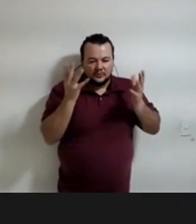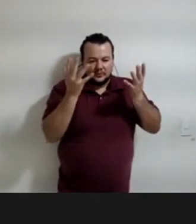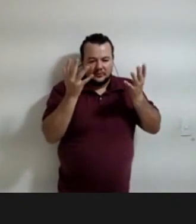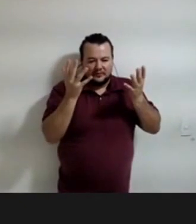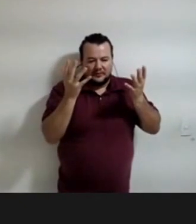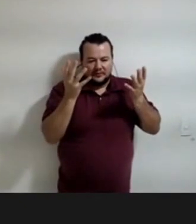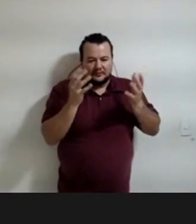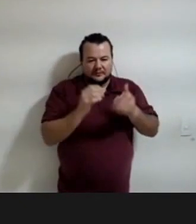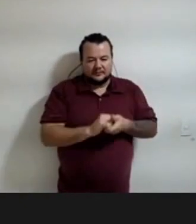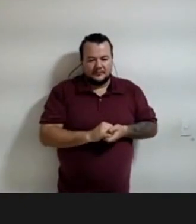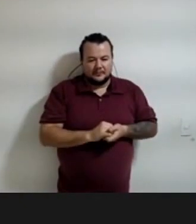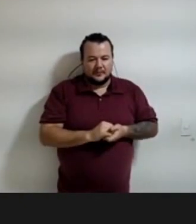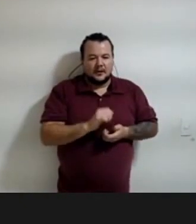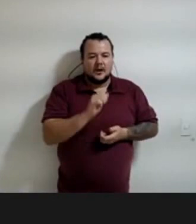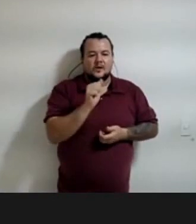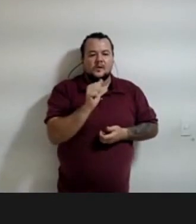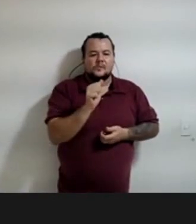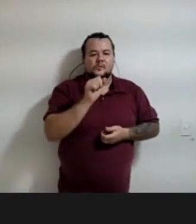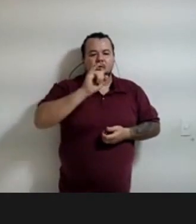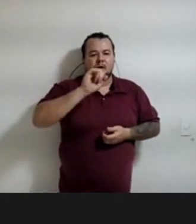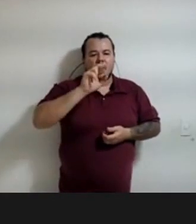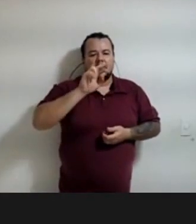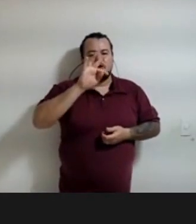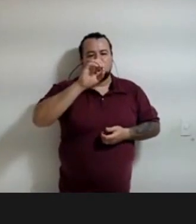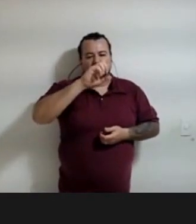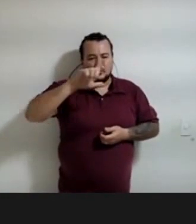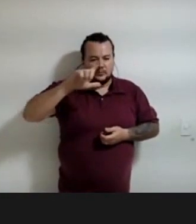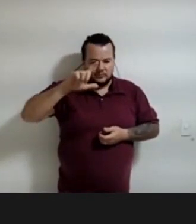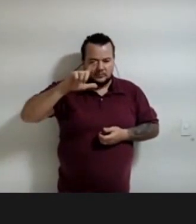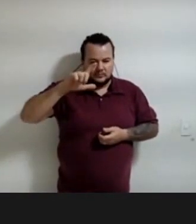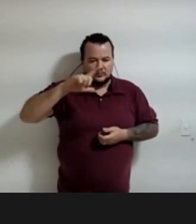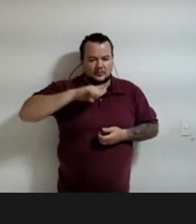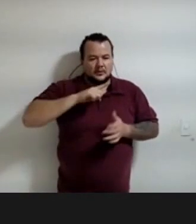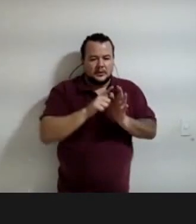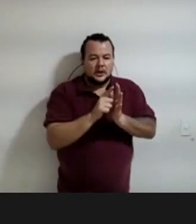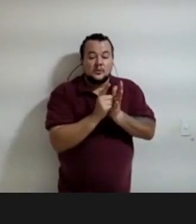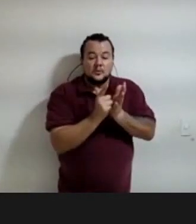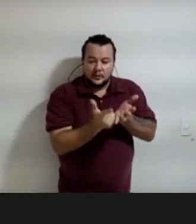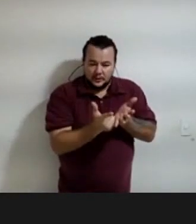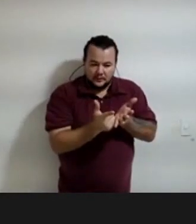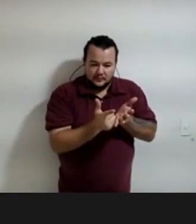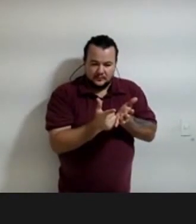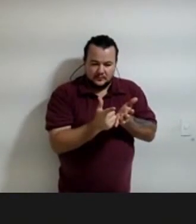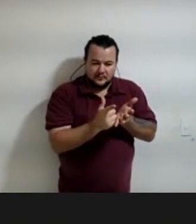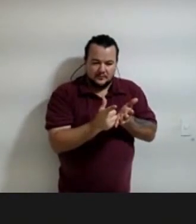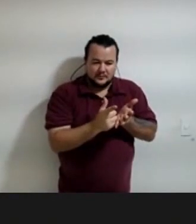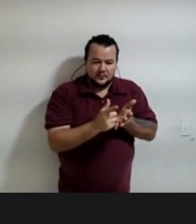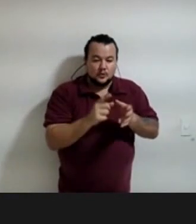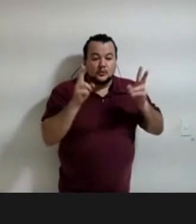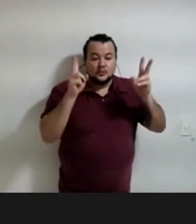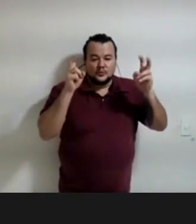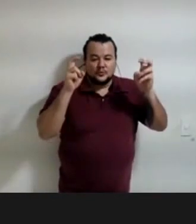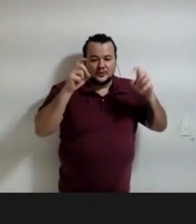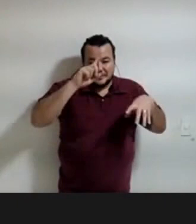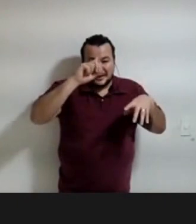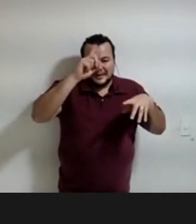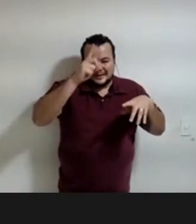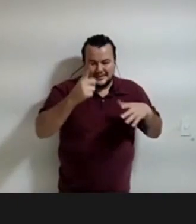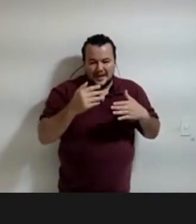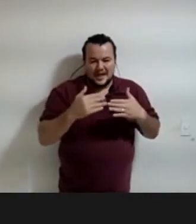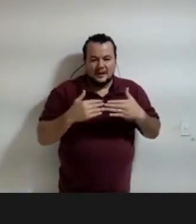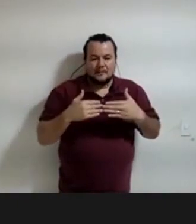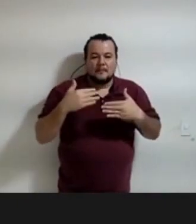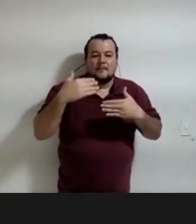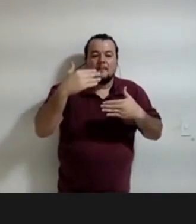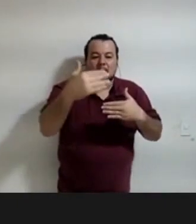seu livro bastante provocador, que tem o título de Ideias para Adiar o Fim do Mundo, fala sobre a necessidade de uma